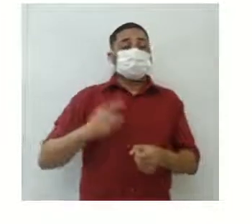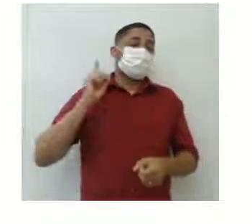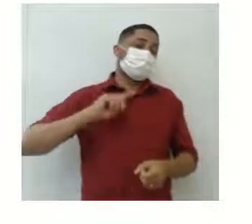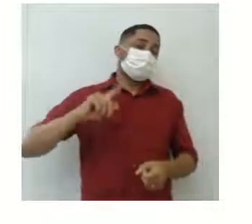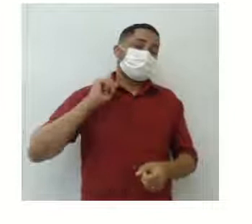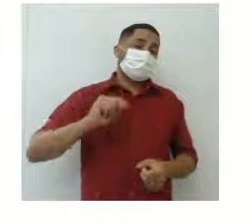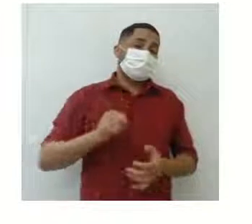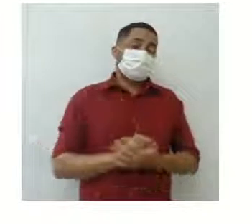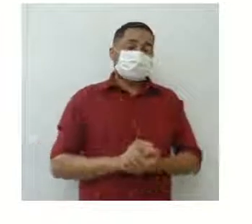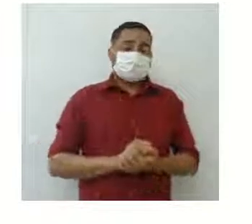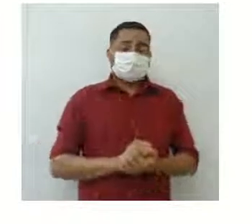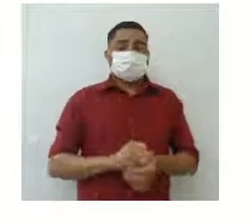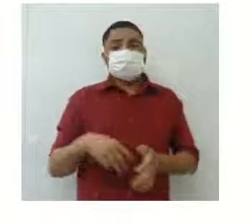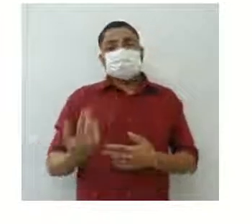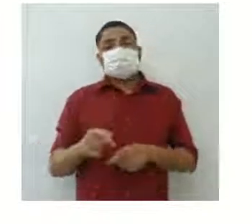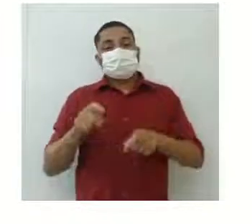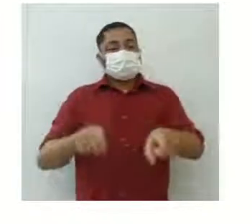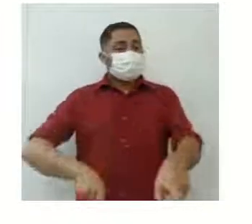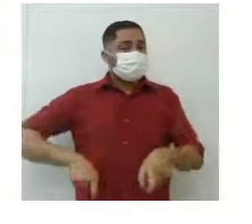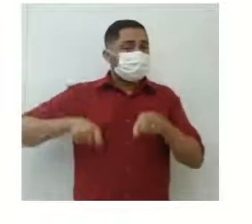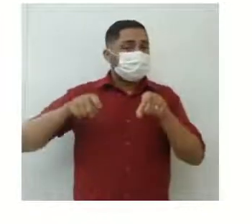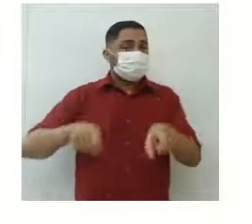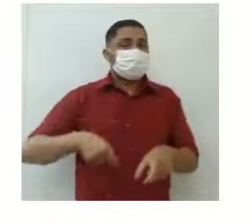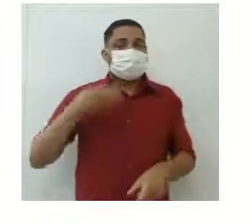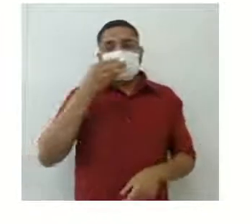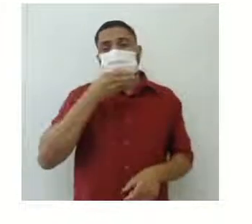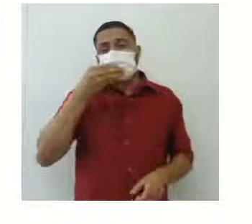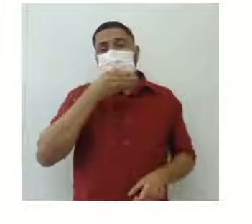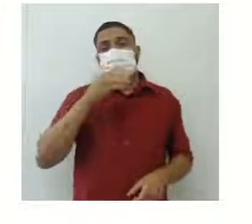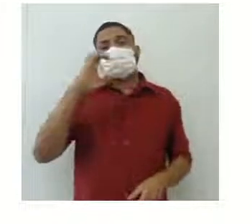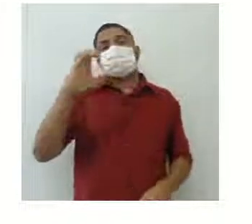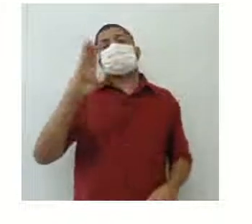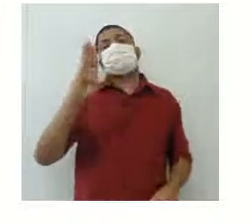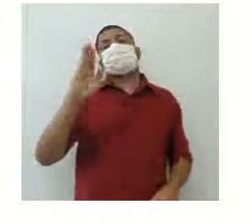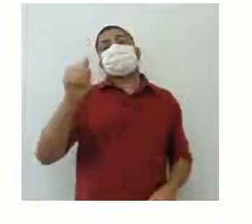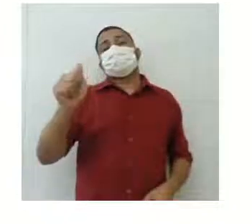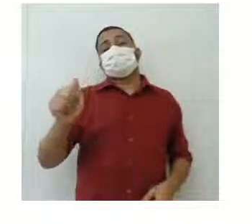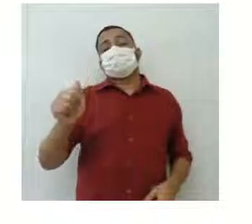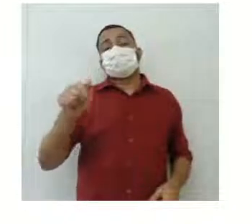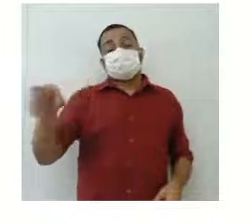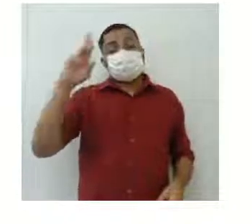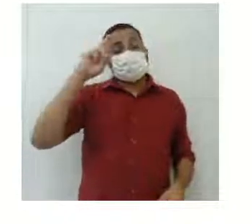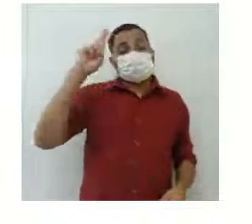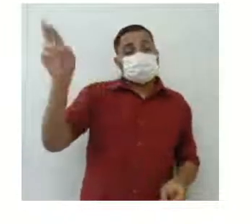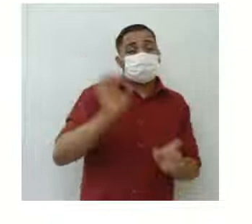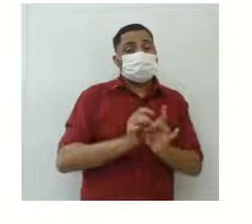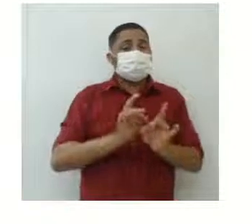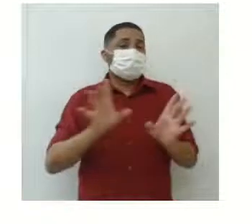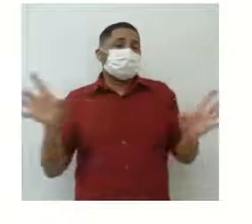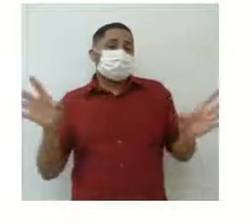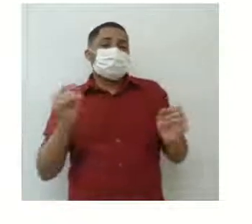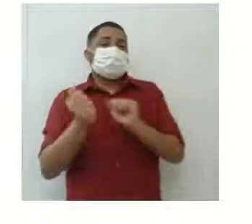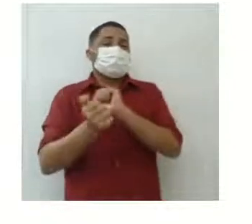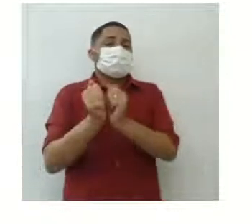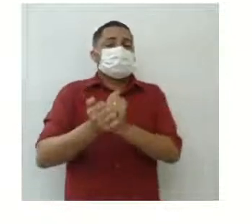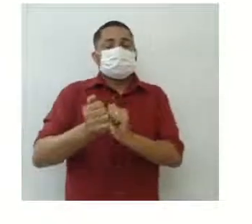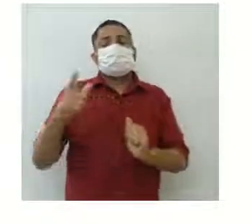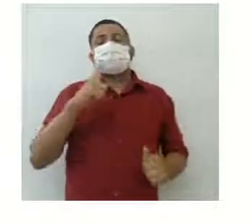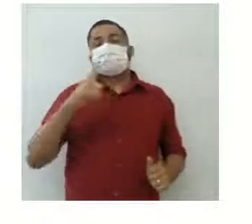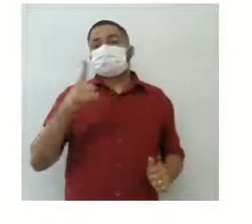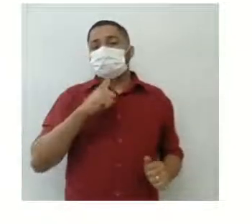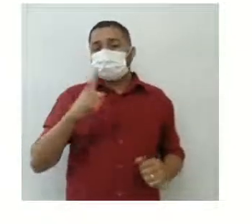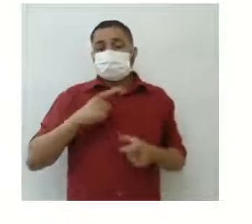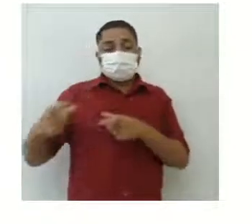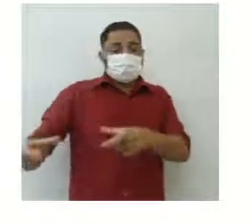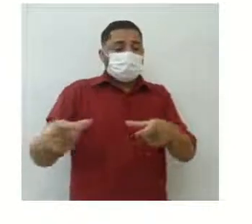engenho de açúcar, né, em Cuba, os senhores permitiram que os escravizados tivessem